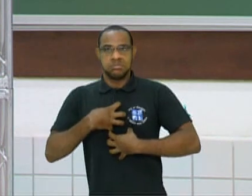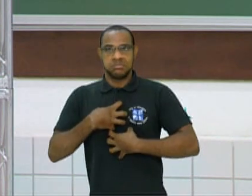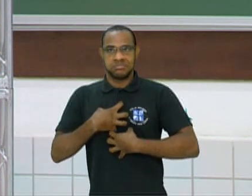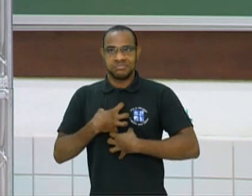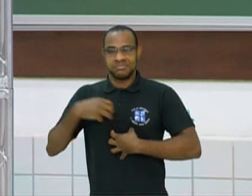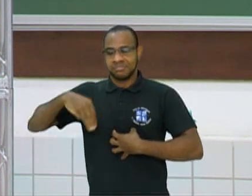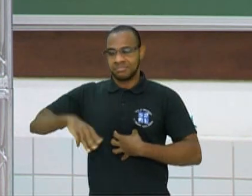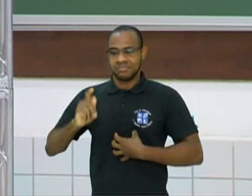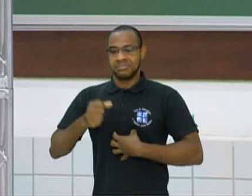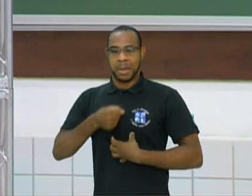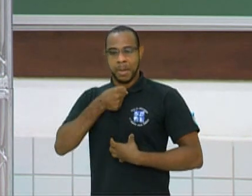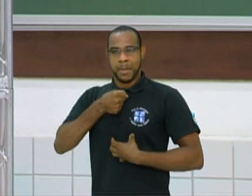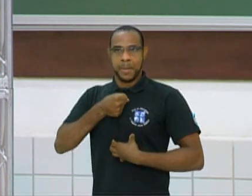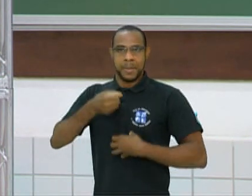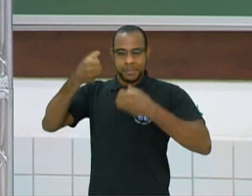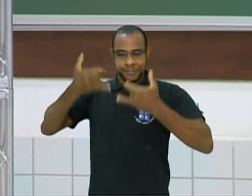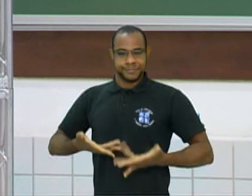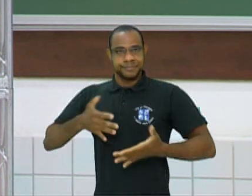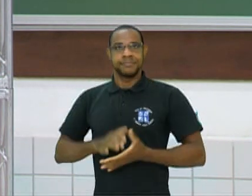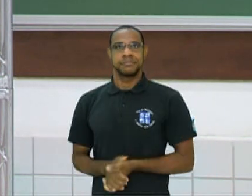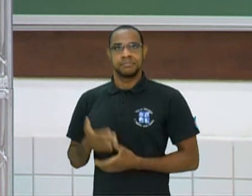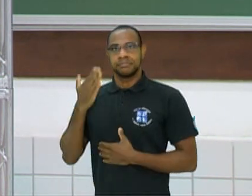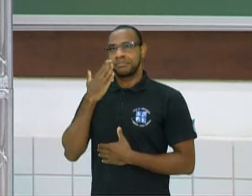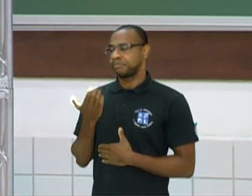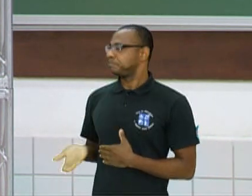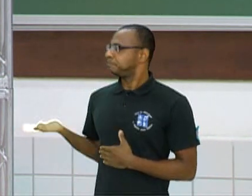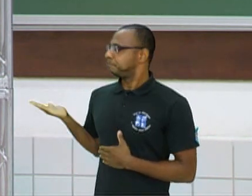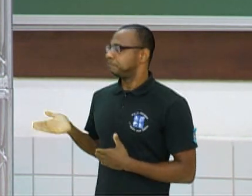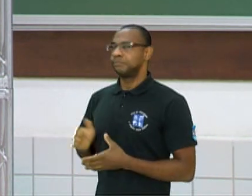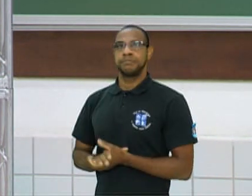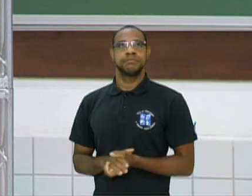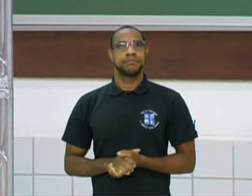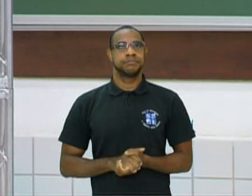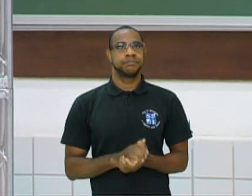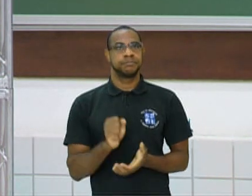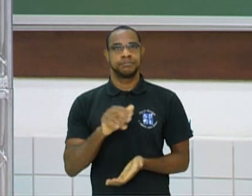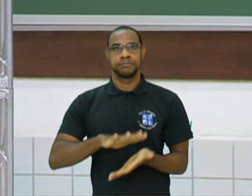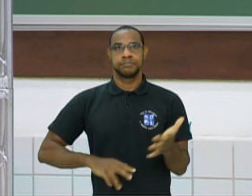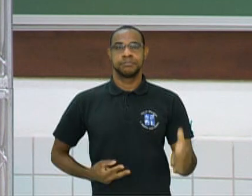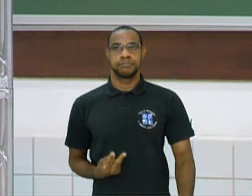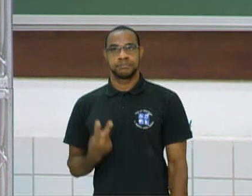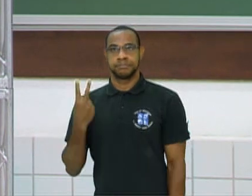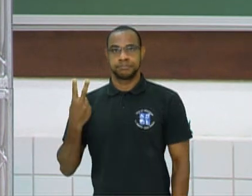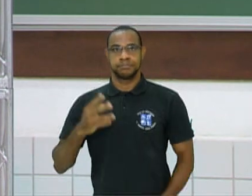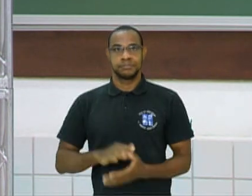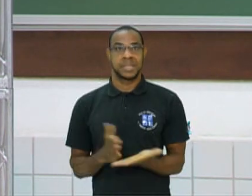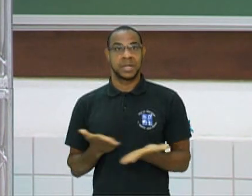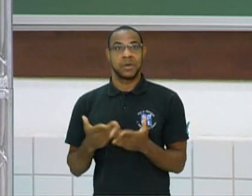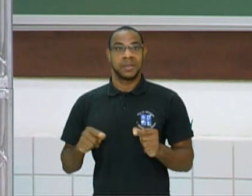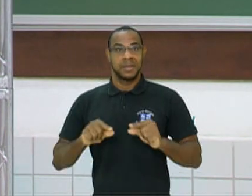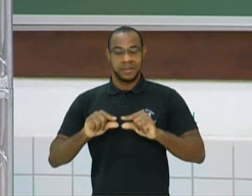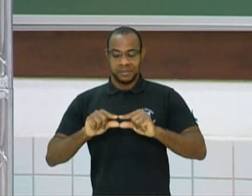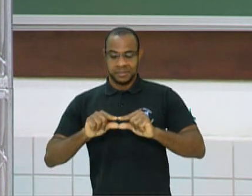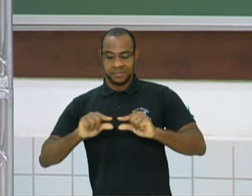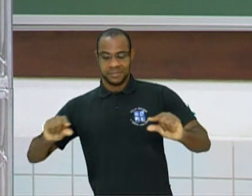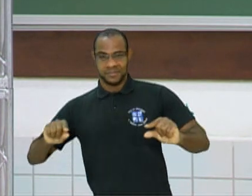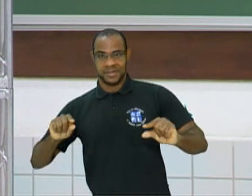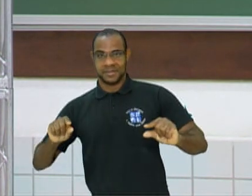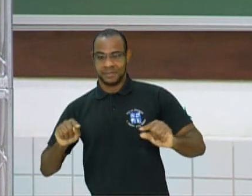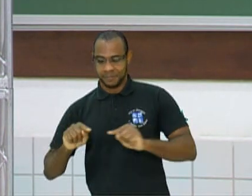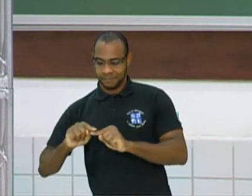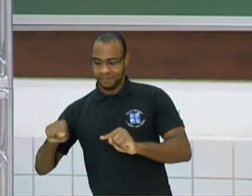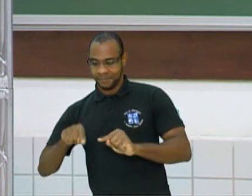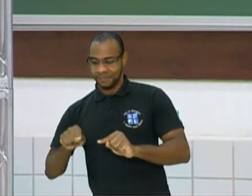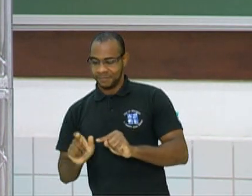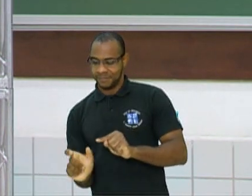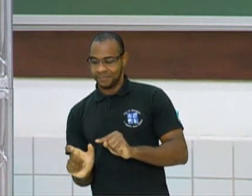Martin Luther King. Okay? Complete the sentences according to the chart. Então, completar as nossas frases de acordo com o nosso fragmento de